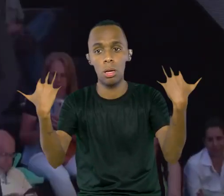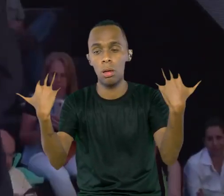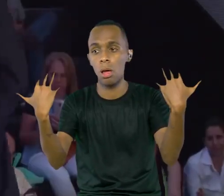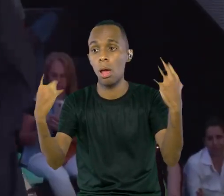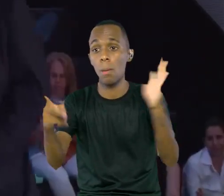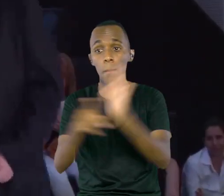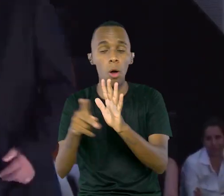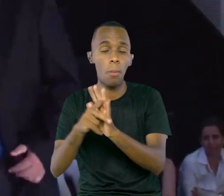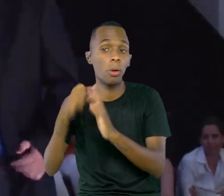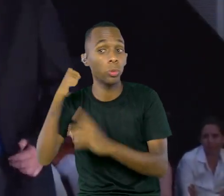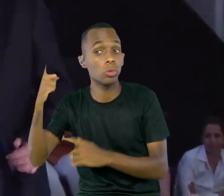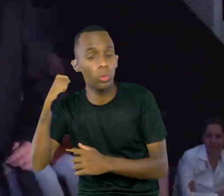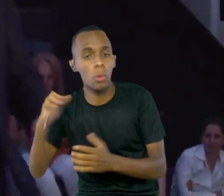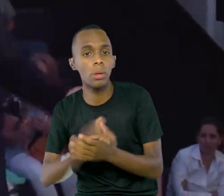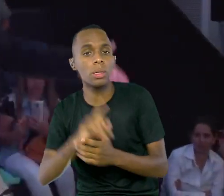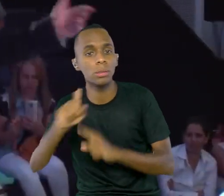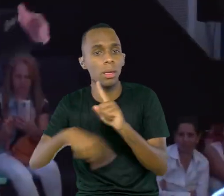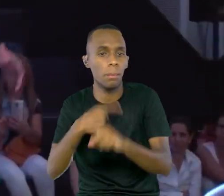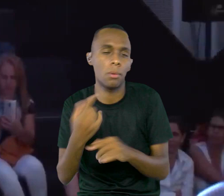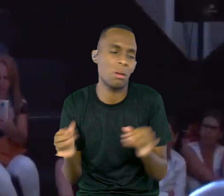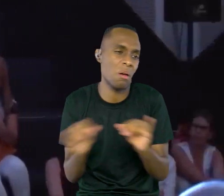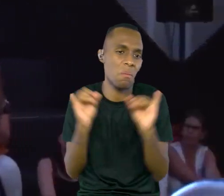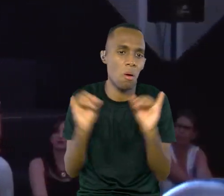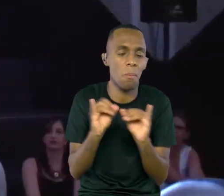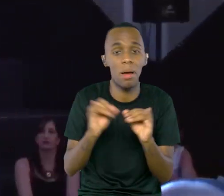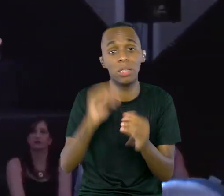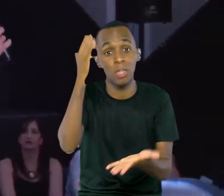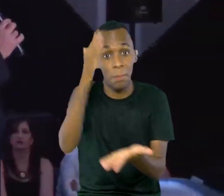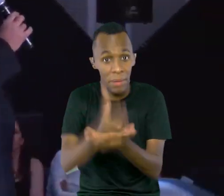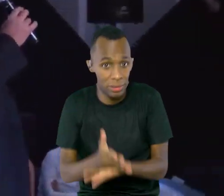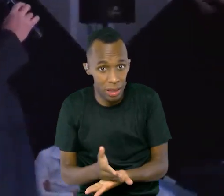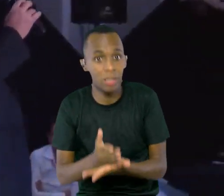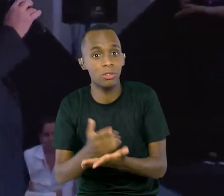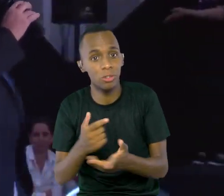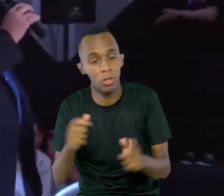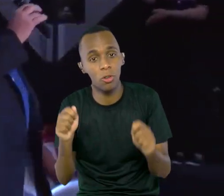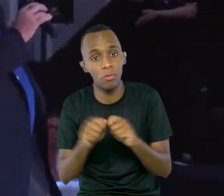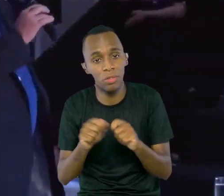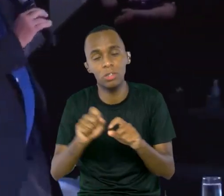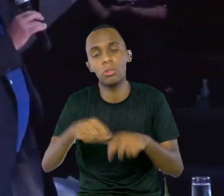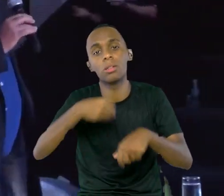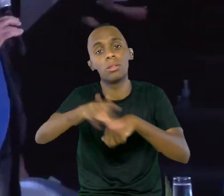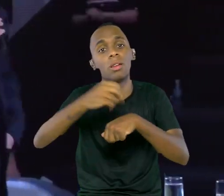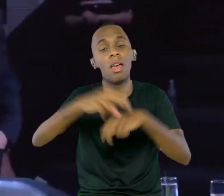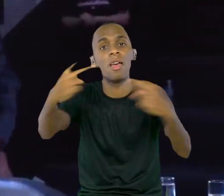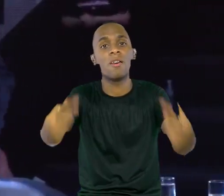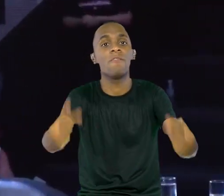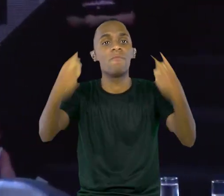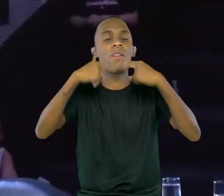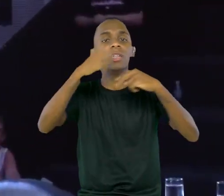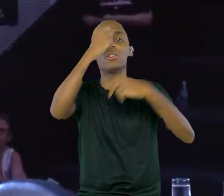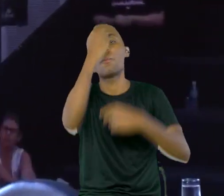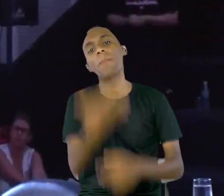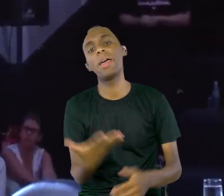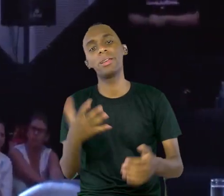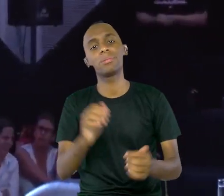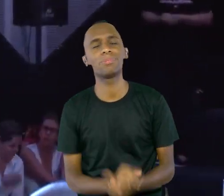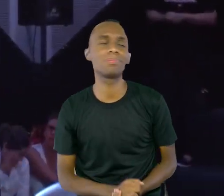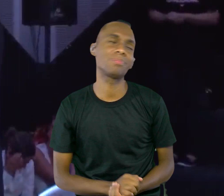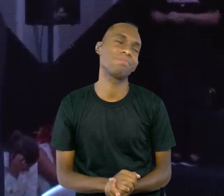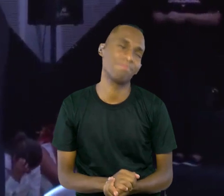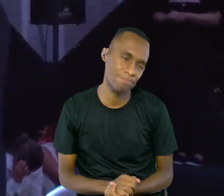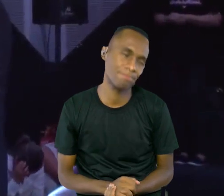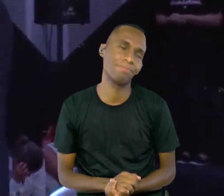virado para a caixa de som. Terceira, comecei a fazer bobagem. Afonso no meio, né, da aula, eu dizia assim, vejam bem,